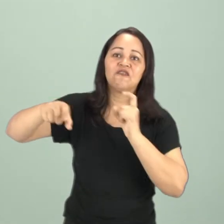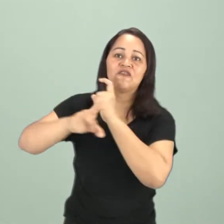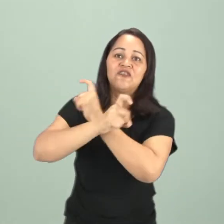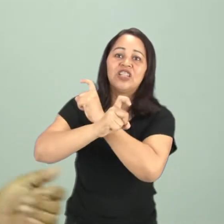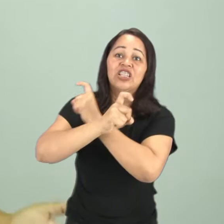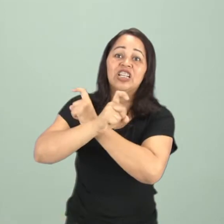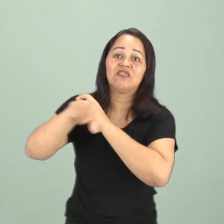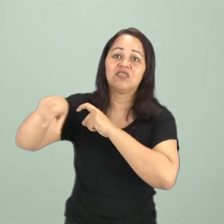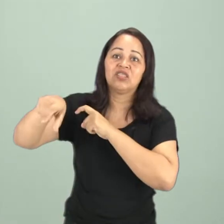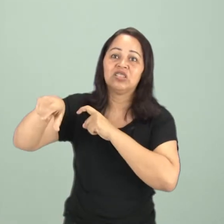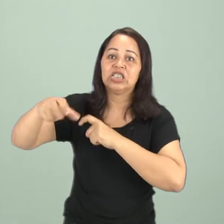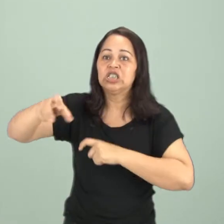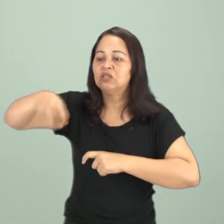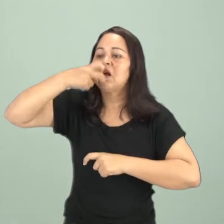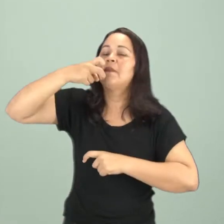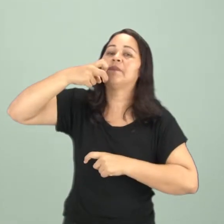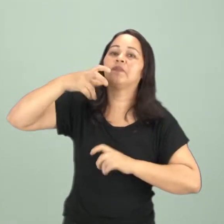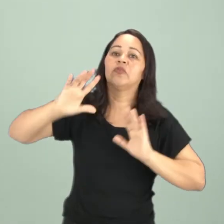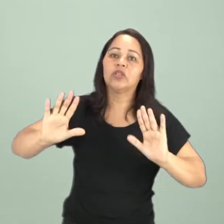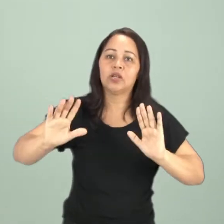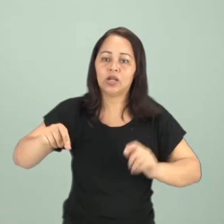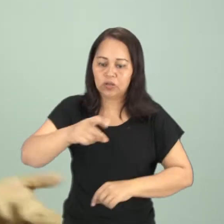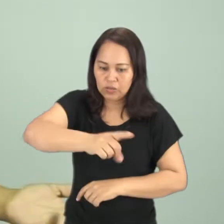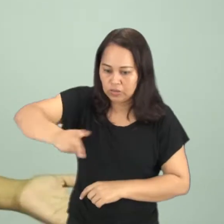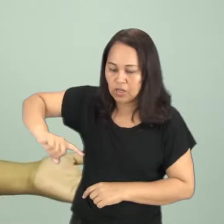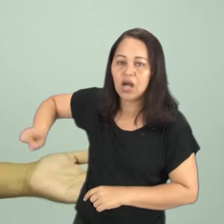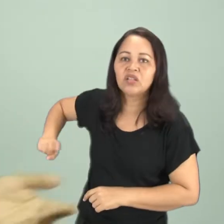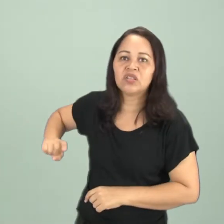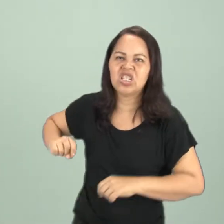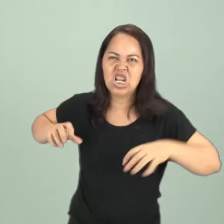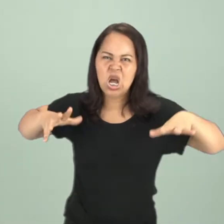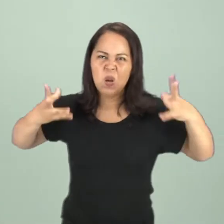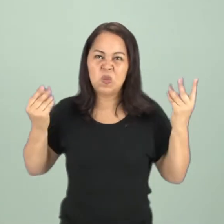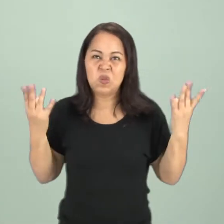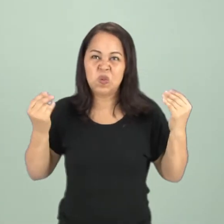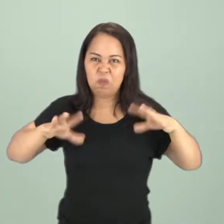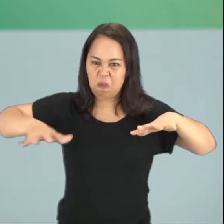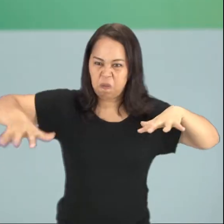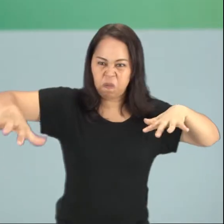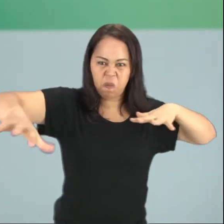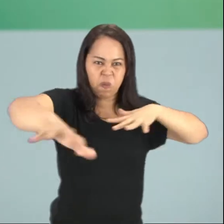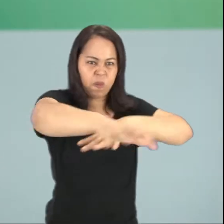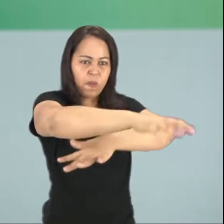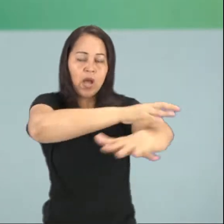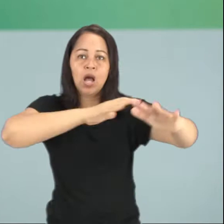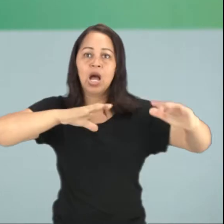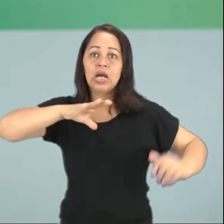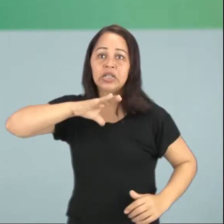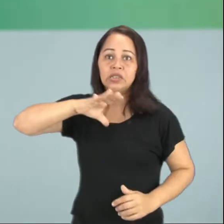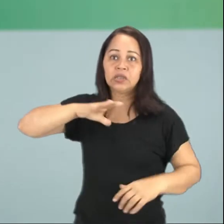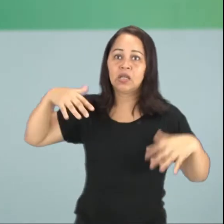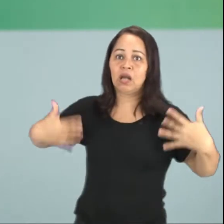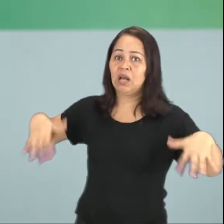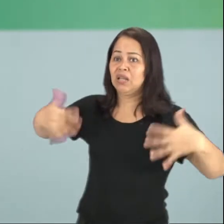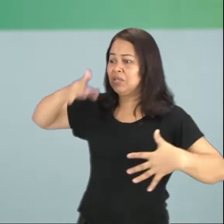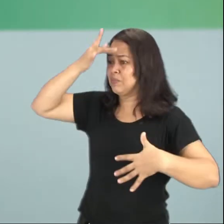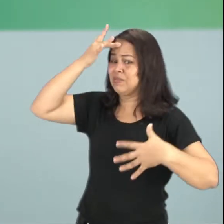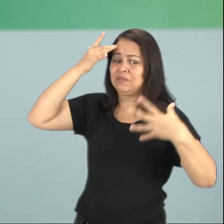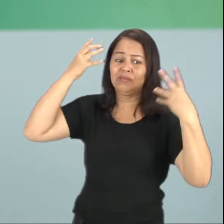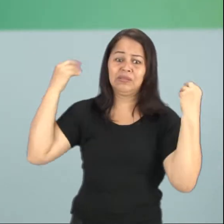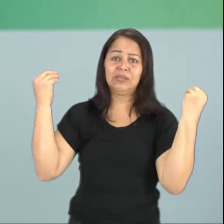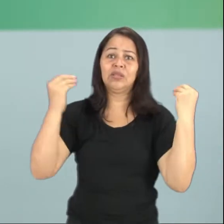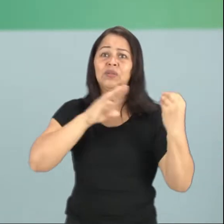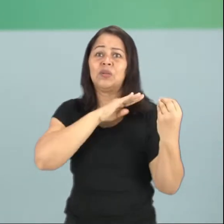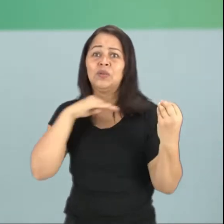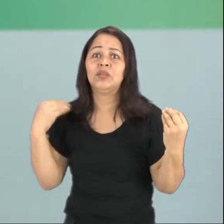E aí os ratos infestaram a cidade, né? Os ratos tomaram de conta, a população ficou ali vulnerável a esses roedores. Então a Organização